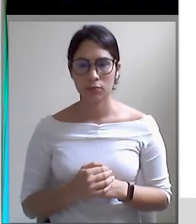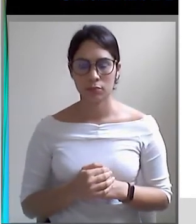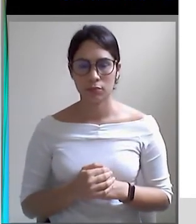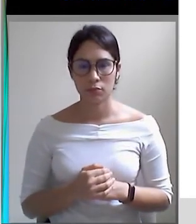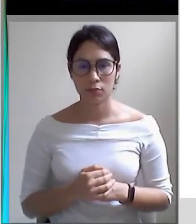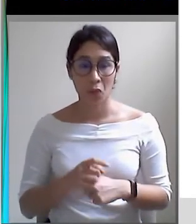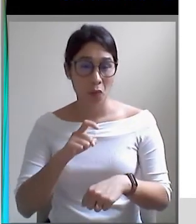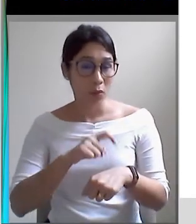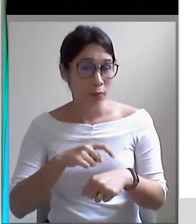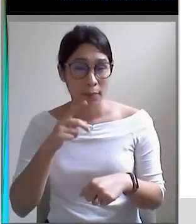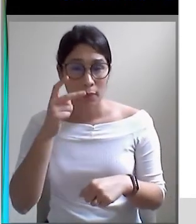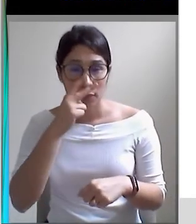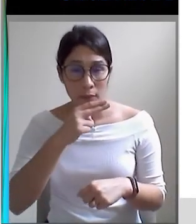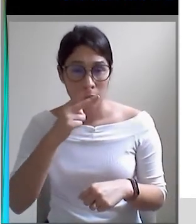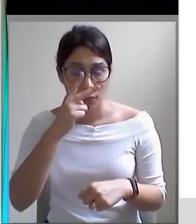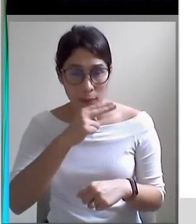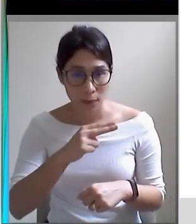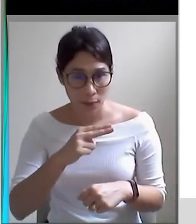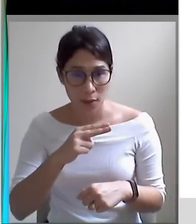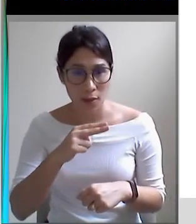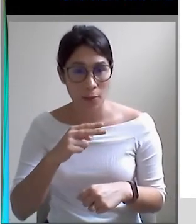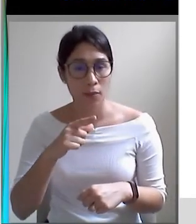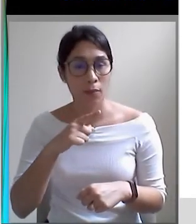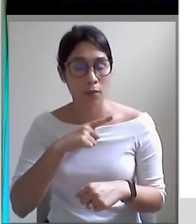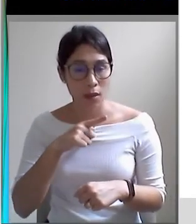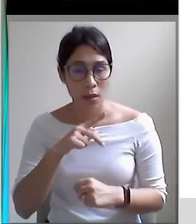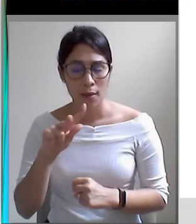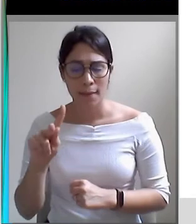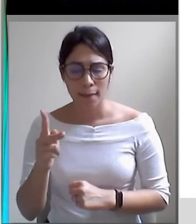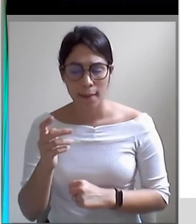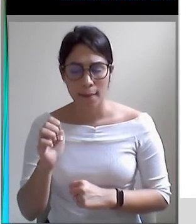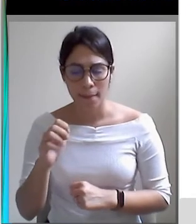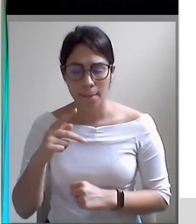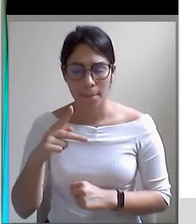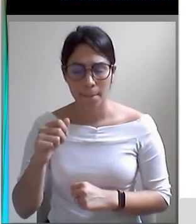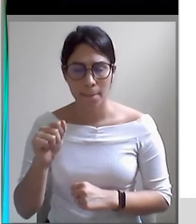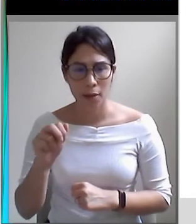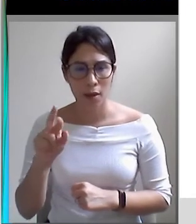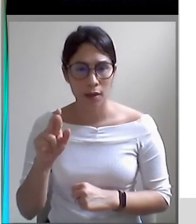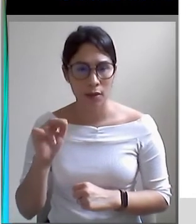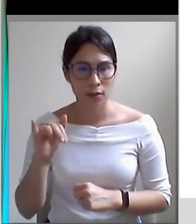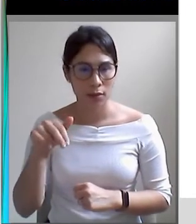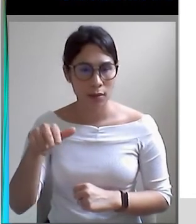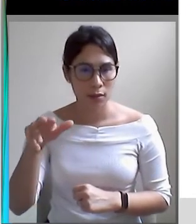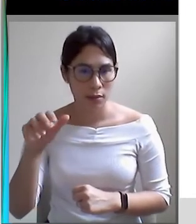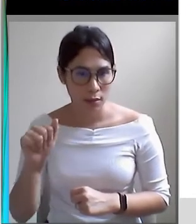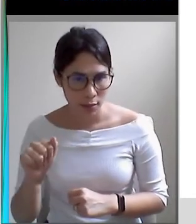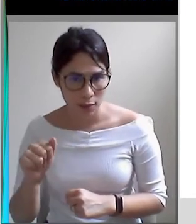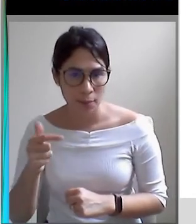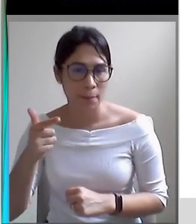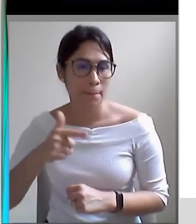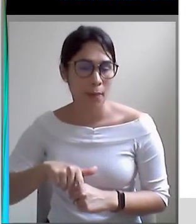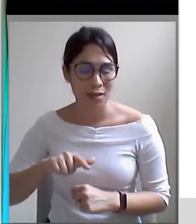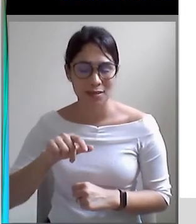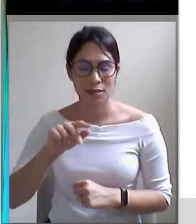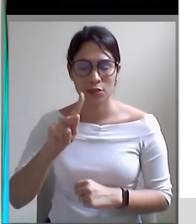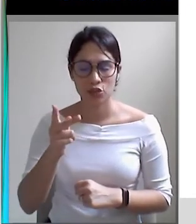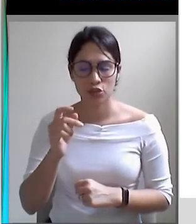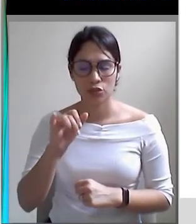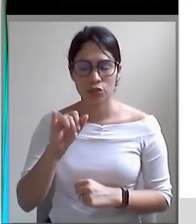Ao mesmo tempo, a ação da heparina e de histaminas liberadas pelos